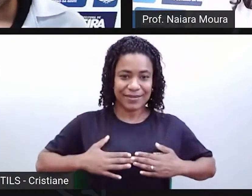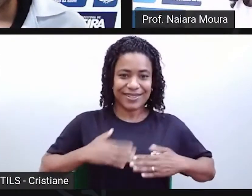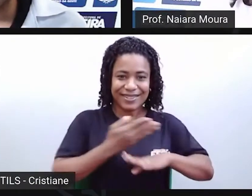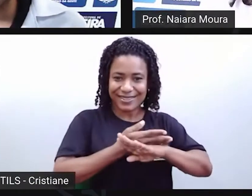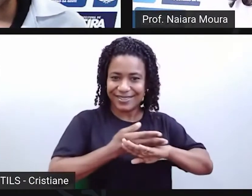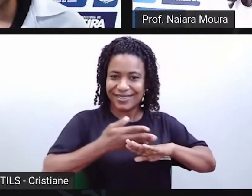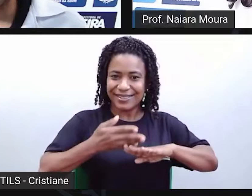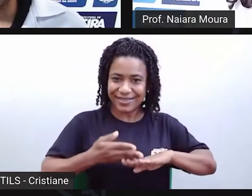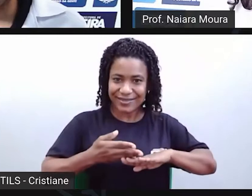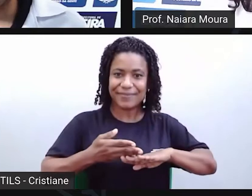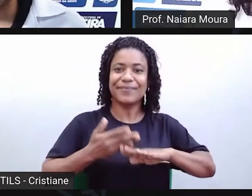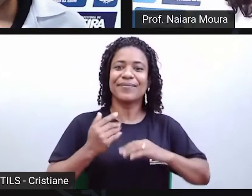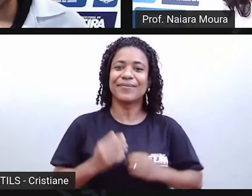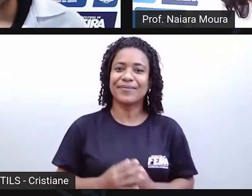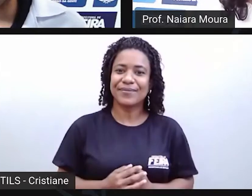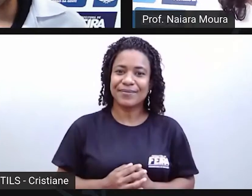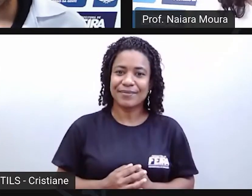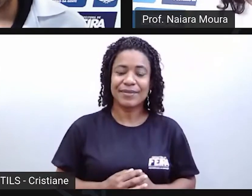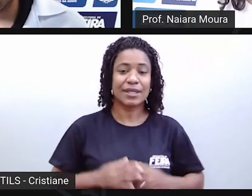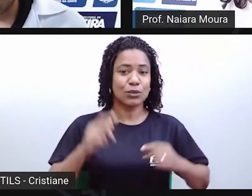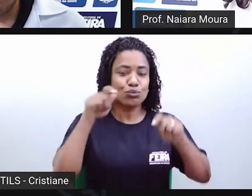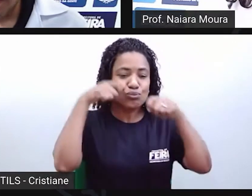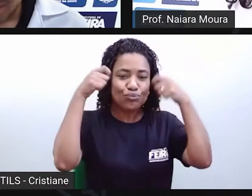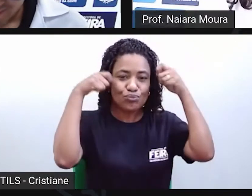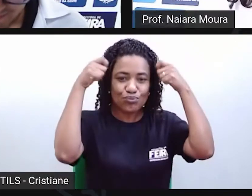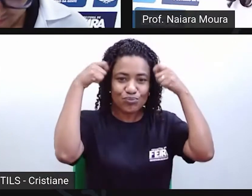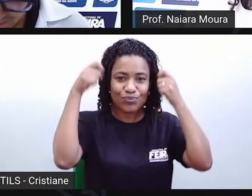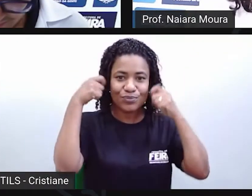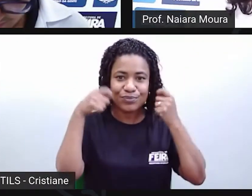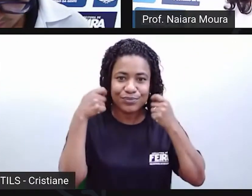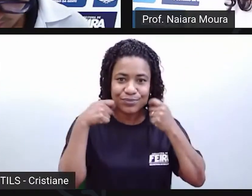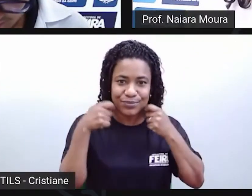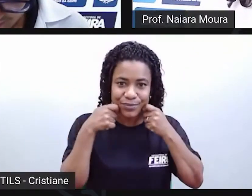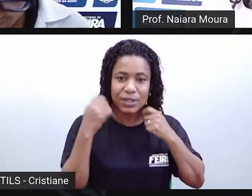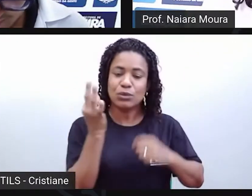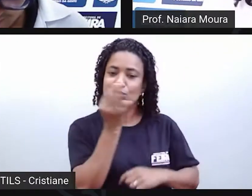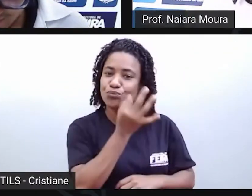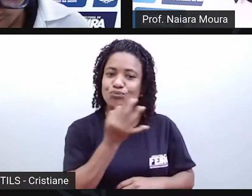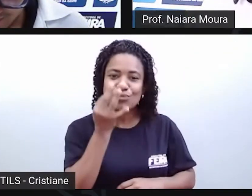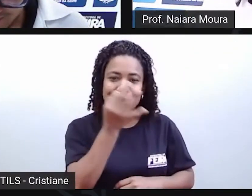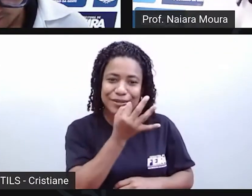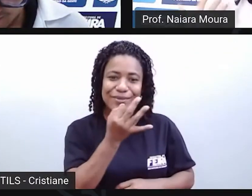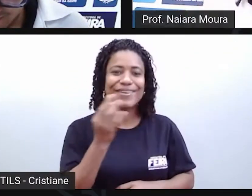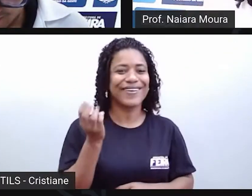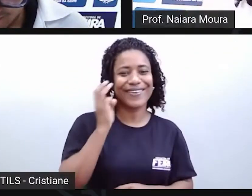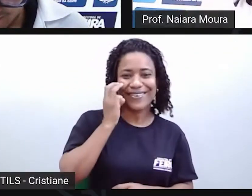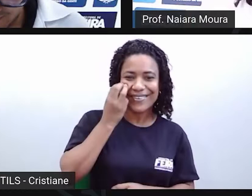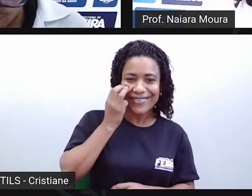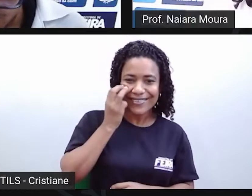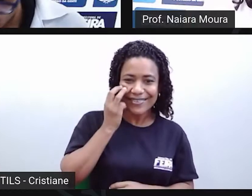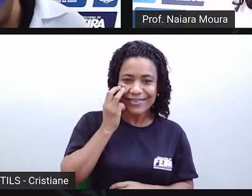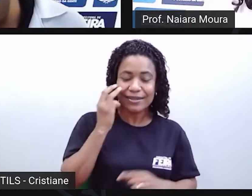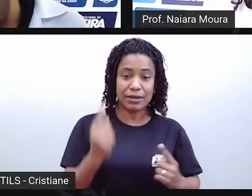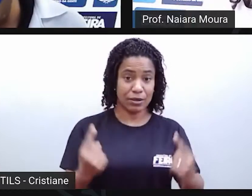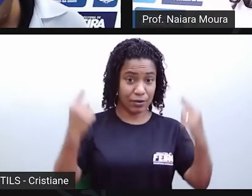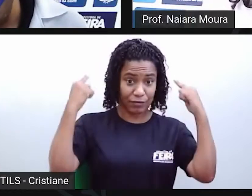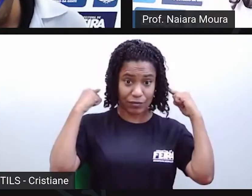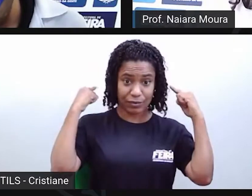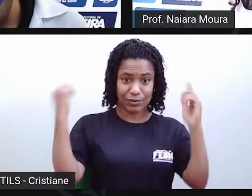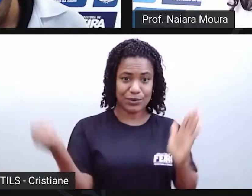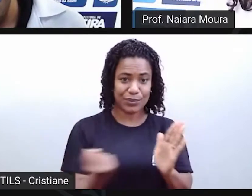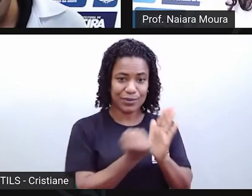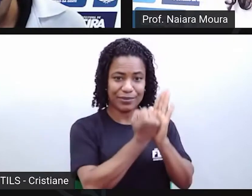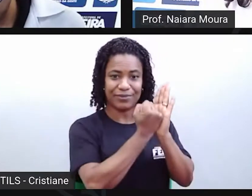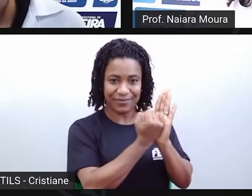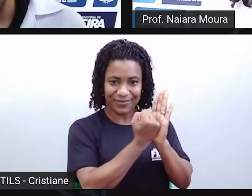branca, uso maquiagem, estou usando também batom cor-de-rosa. Ao fundo temos o painel com